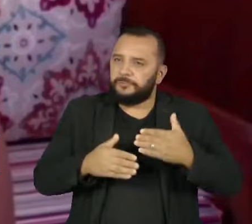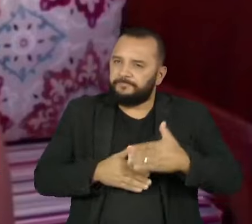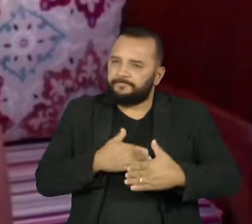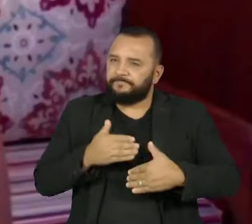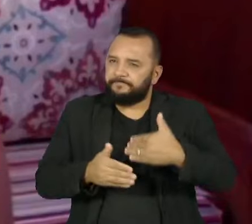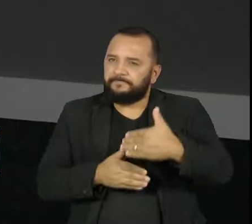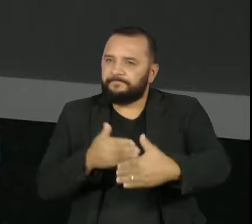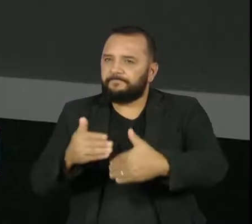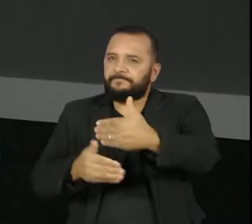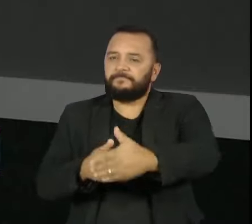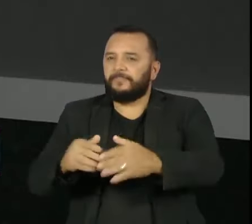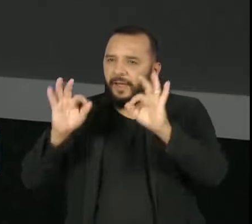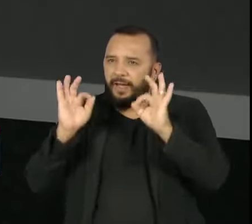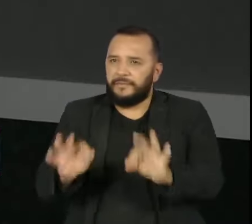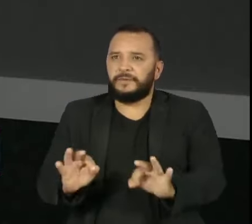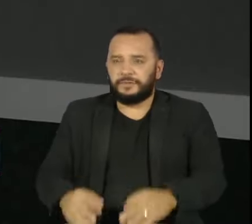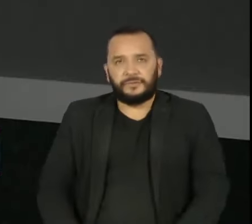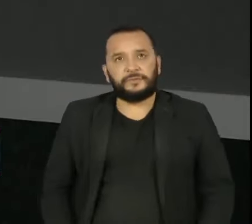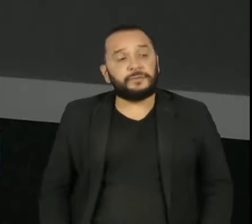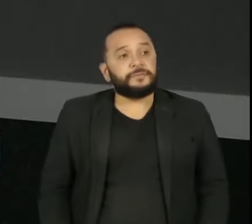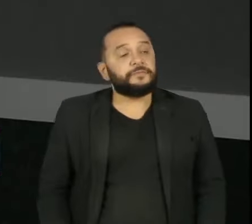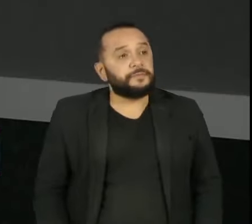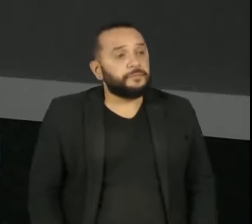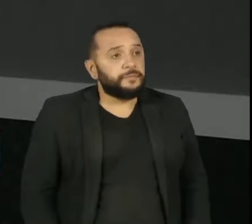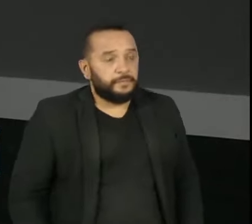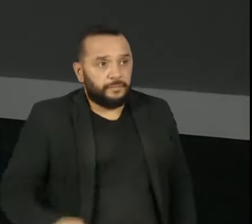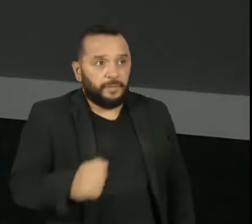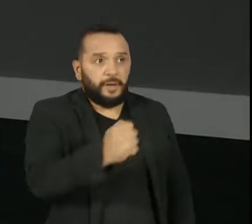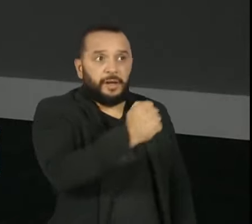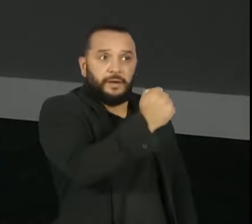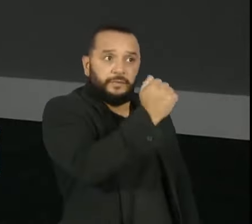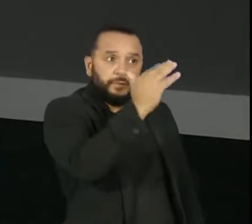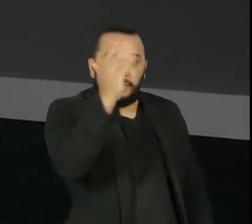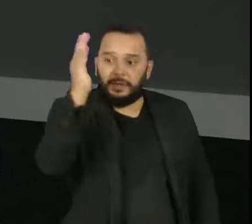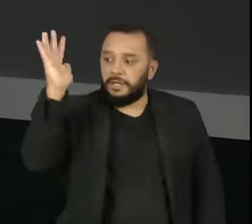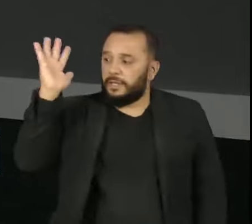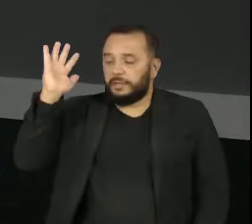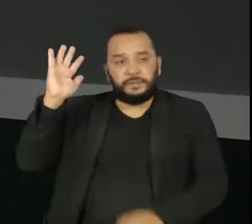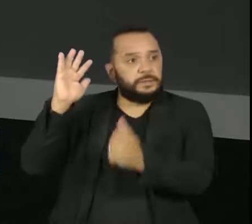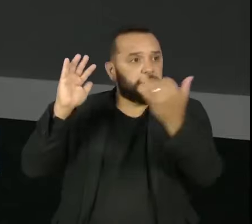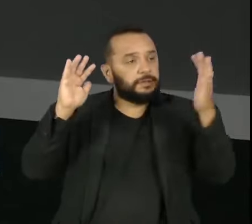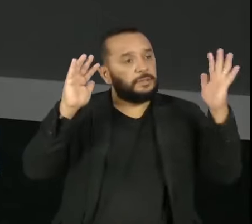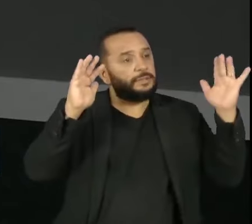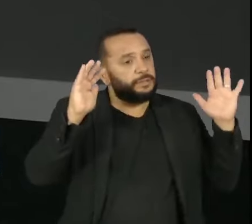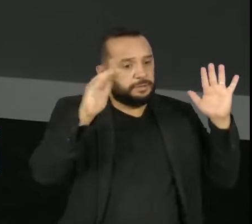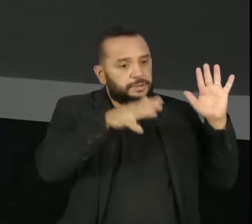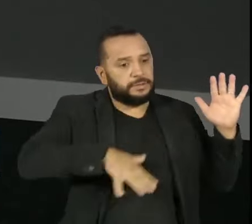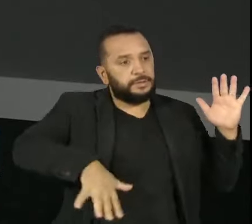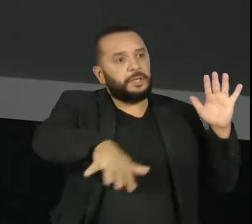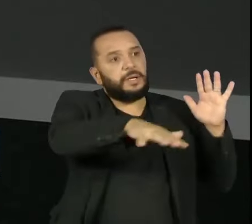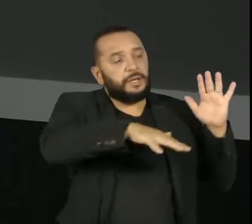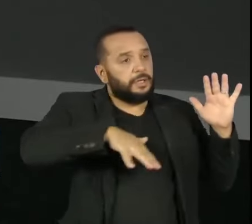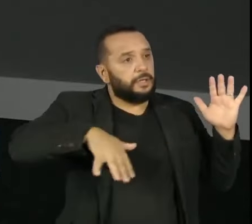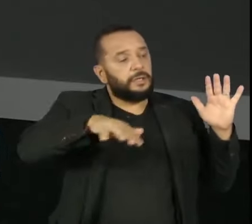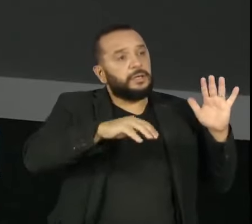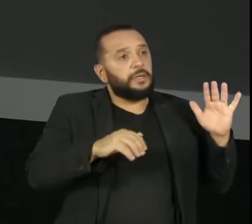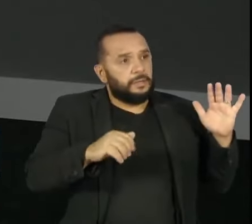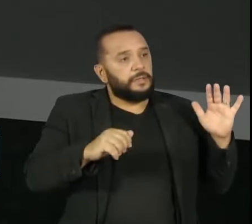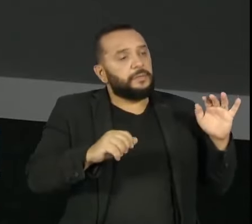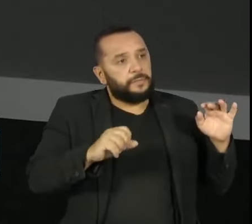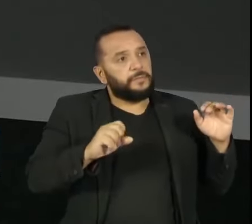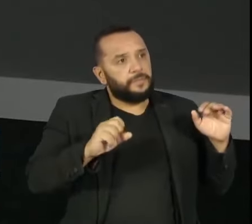seja efetivo De que forma a floresta ainda responde ou ainda pode responder aos